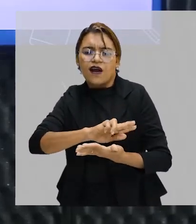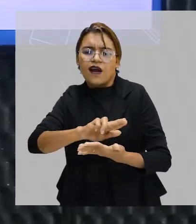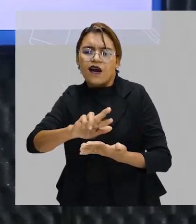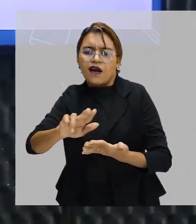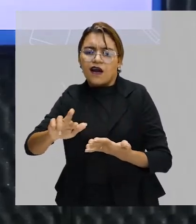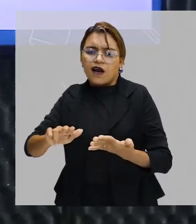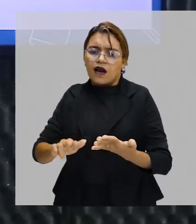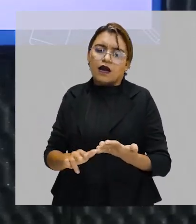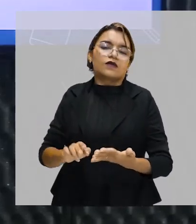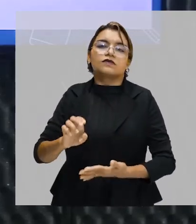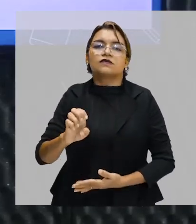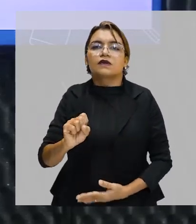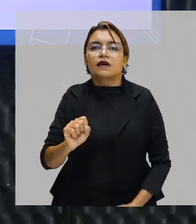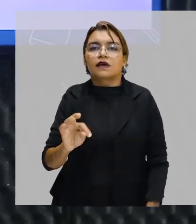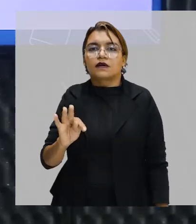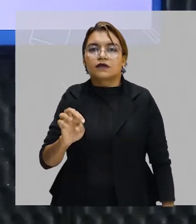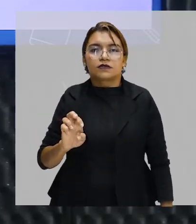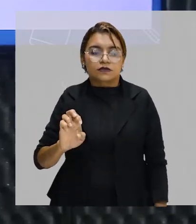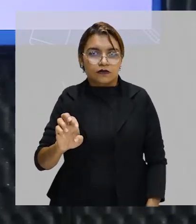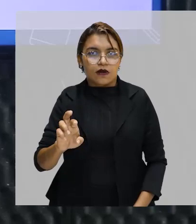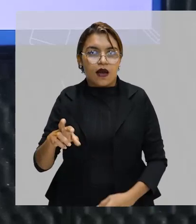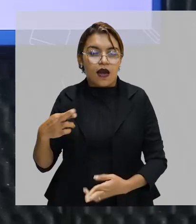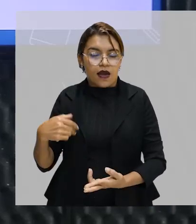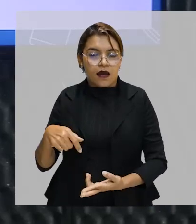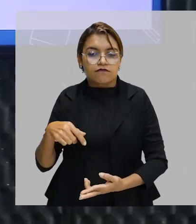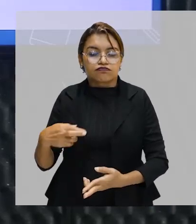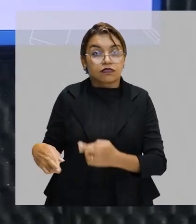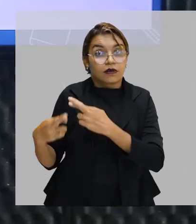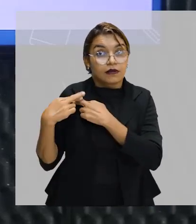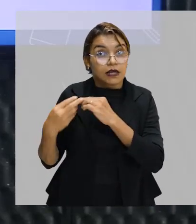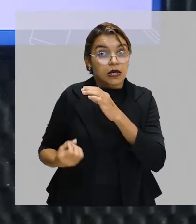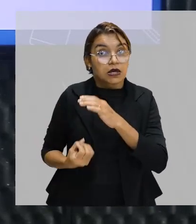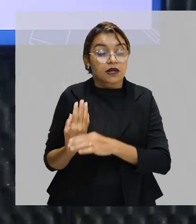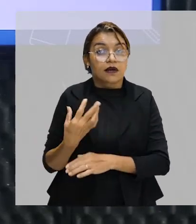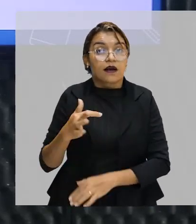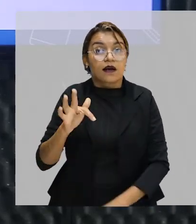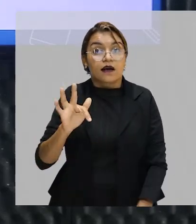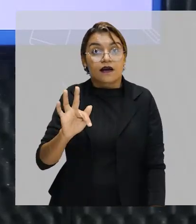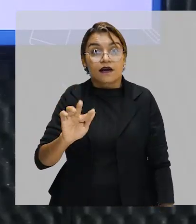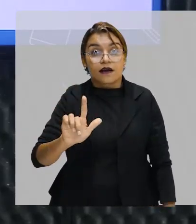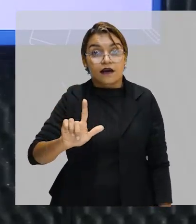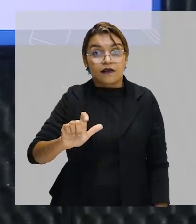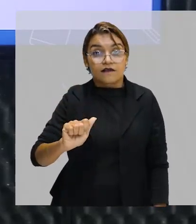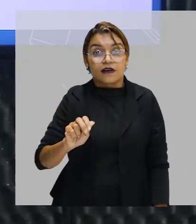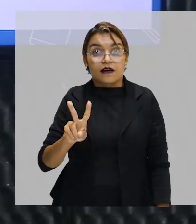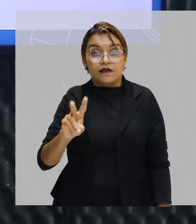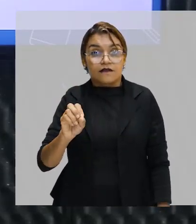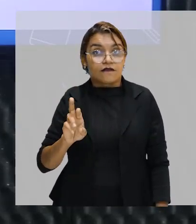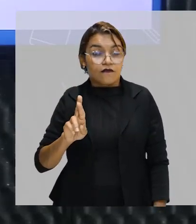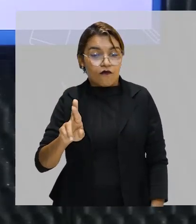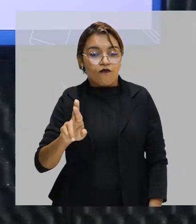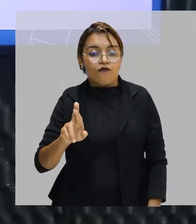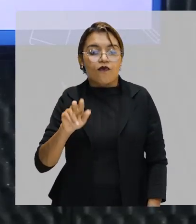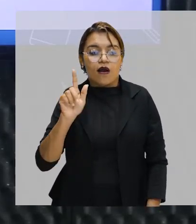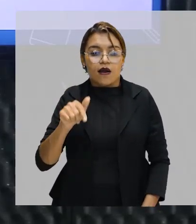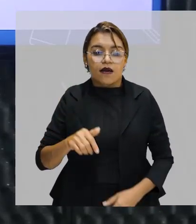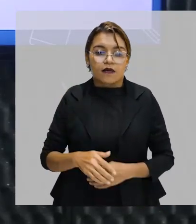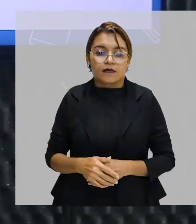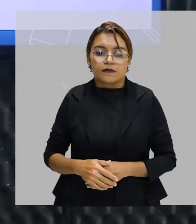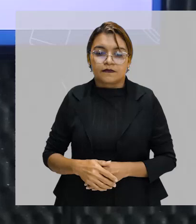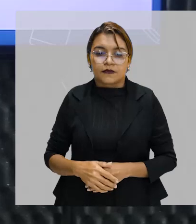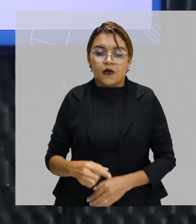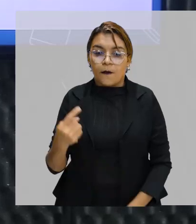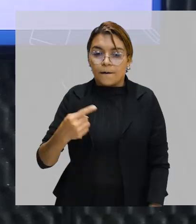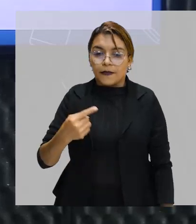são responsáveis pelo flavor de determinados frutos, nós vamos ter aqui o etanoato